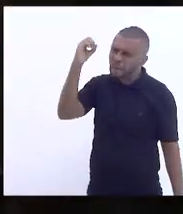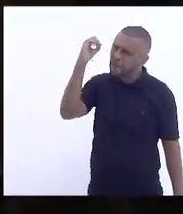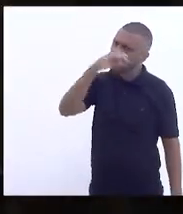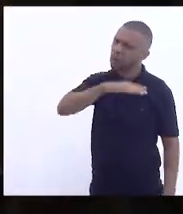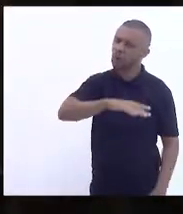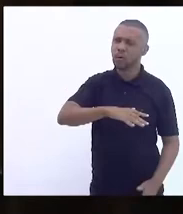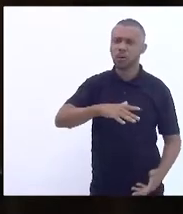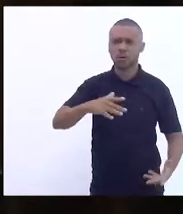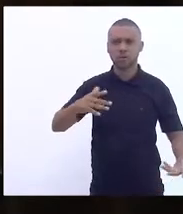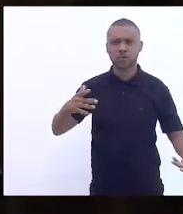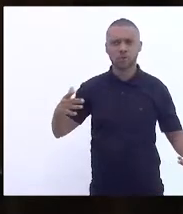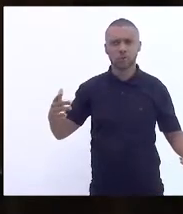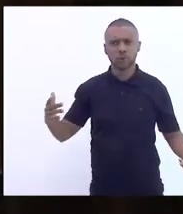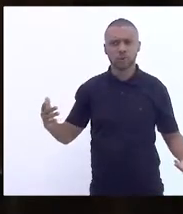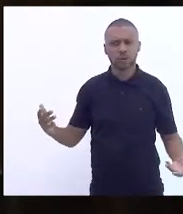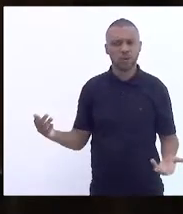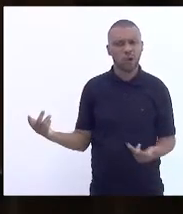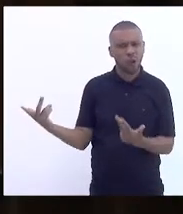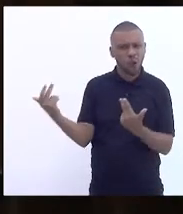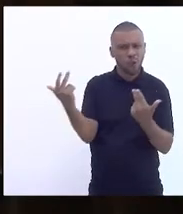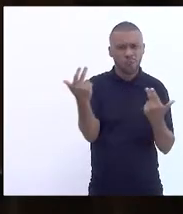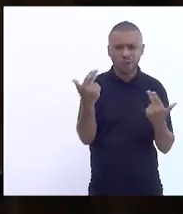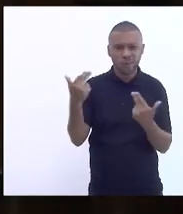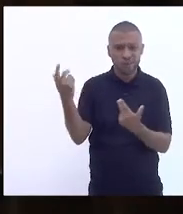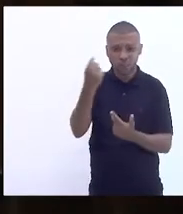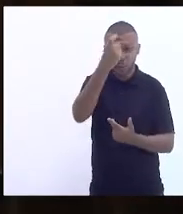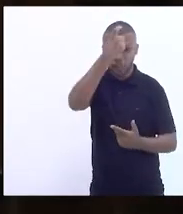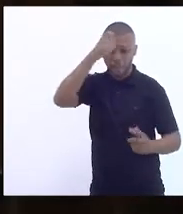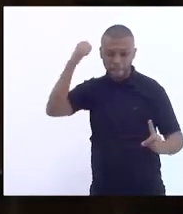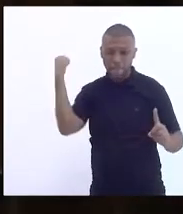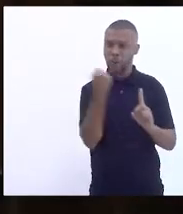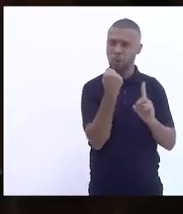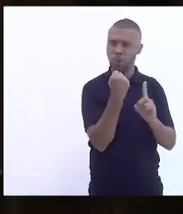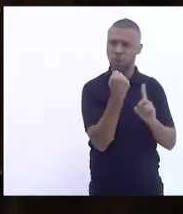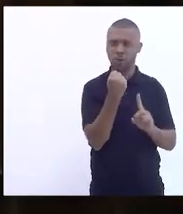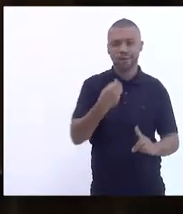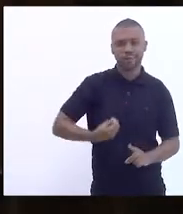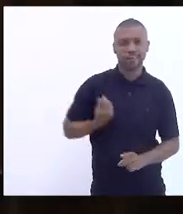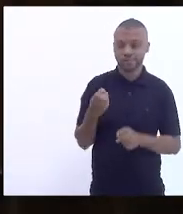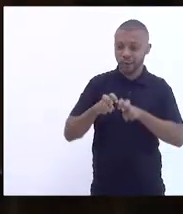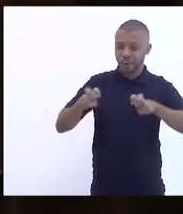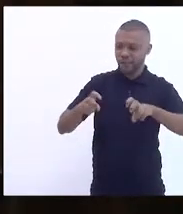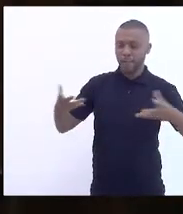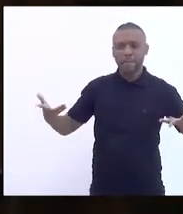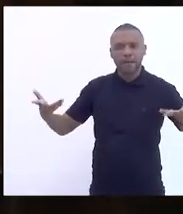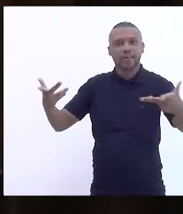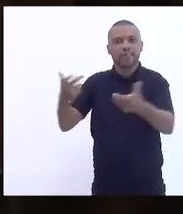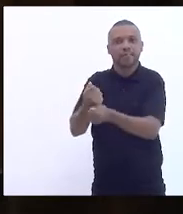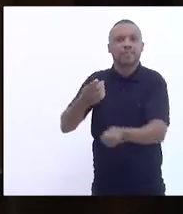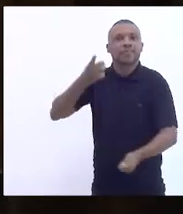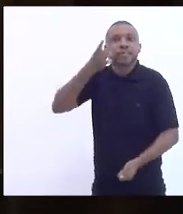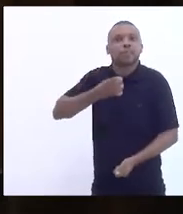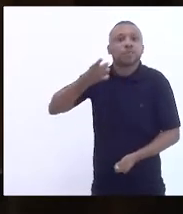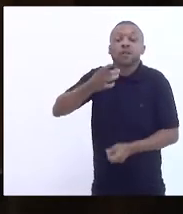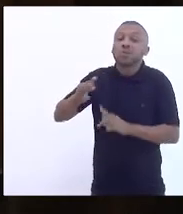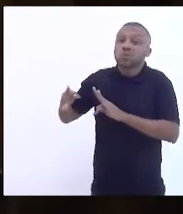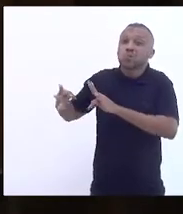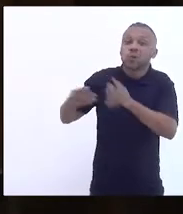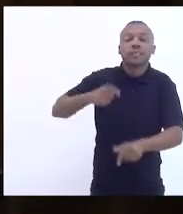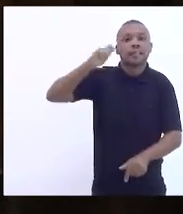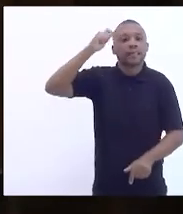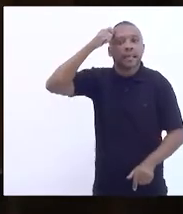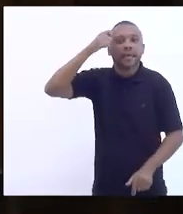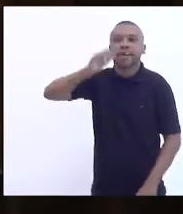abominável o mesmo que Matoso like lindo e gente uma mesa paralisada pela metade todas